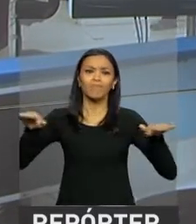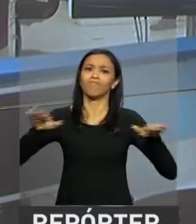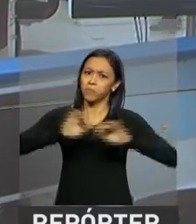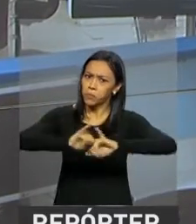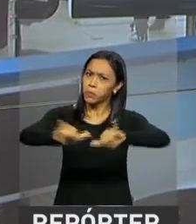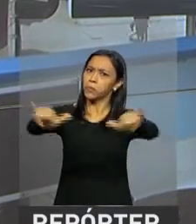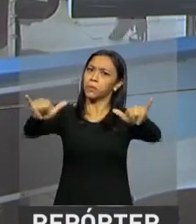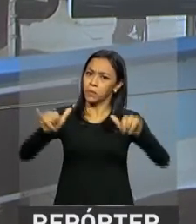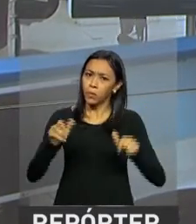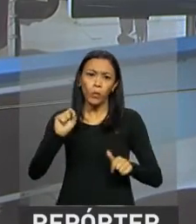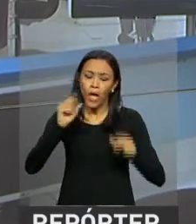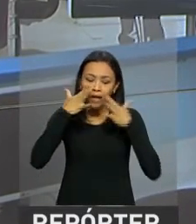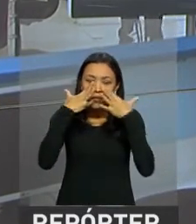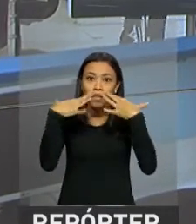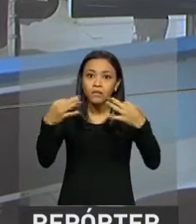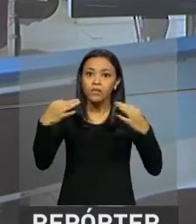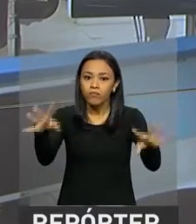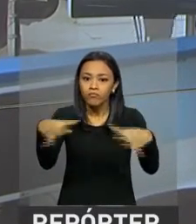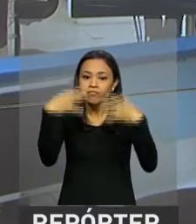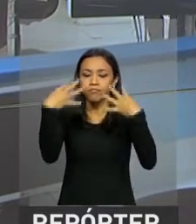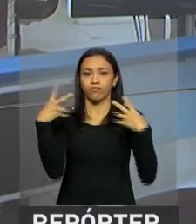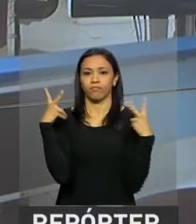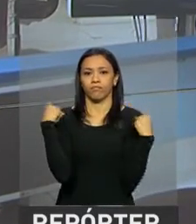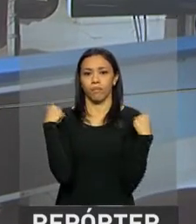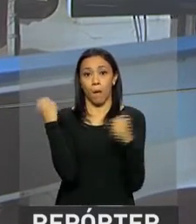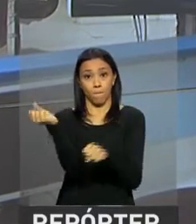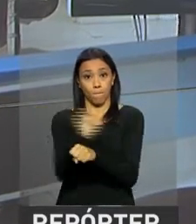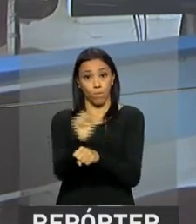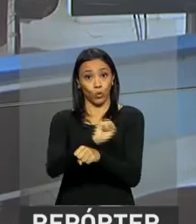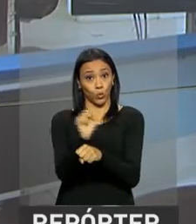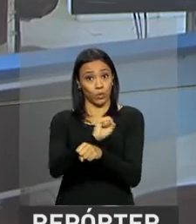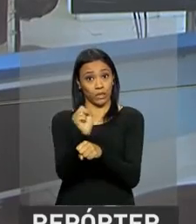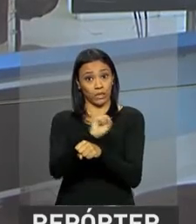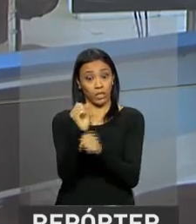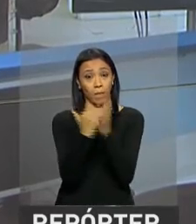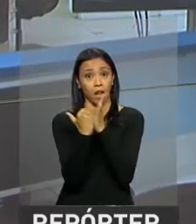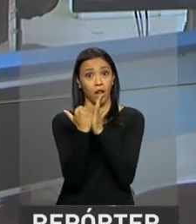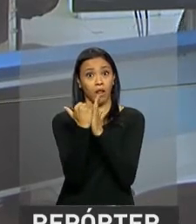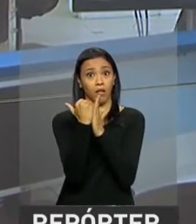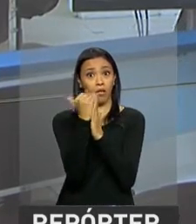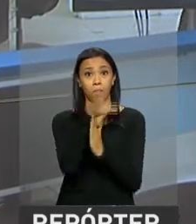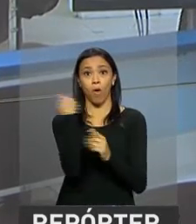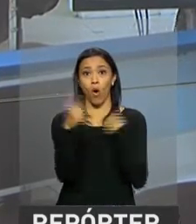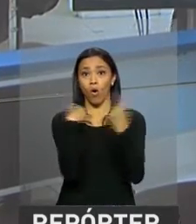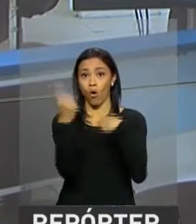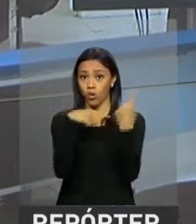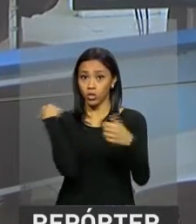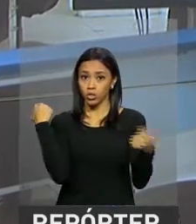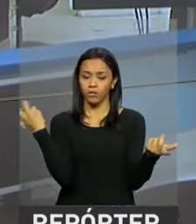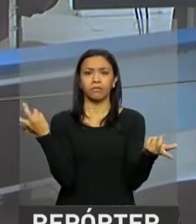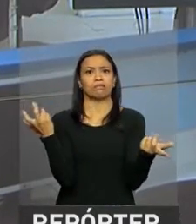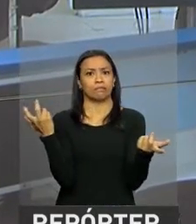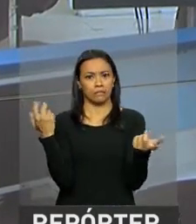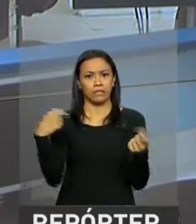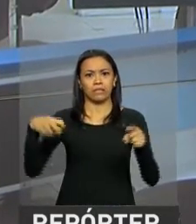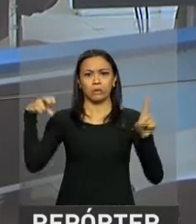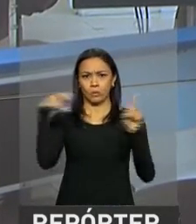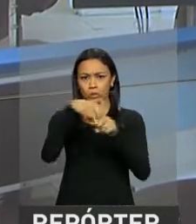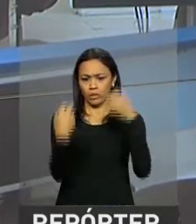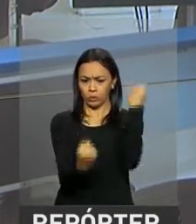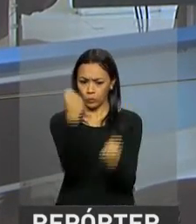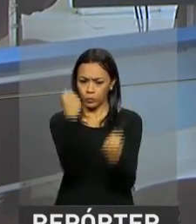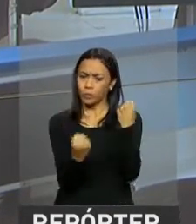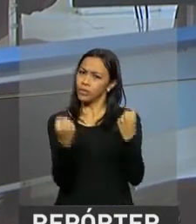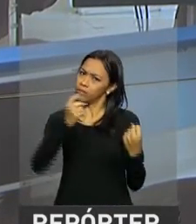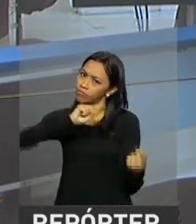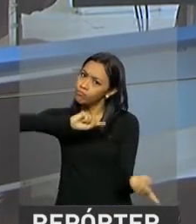destaque. A ideia é chamar a atenção dos motoristas para o alto índice de mortes no trânsito e sensibilizá-los para uma